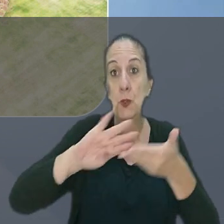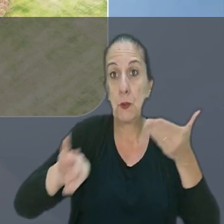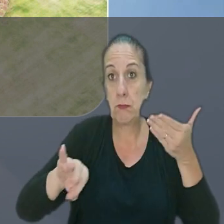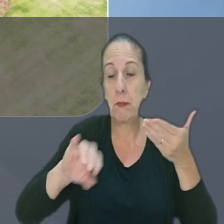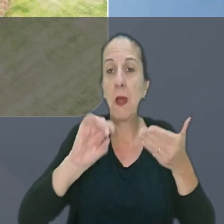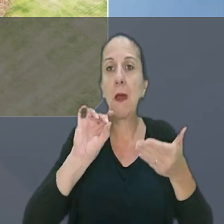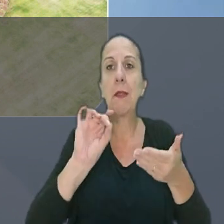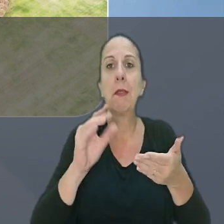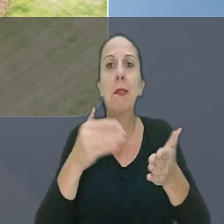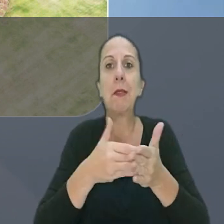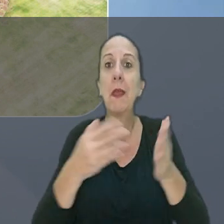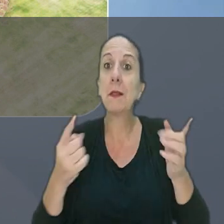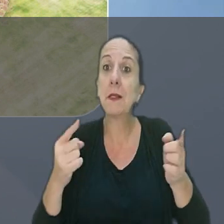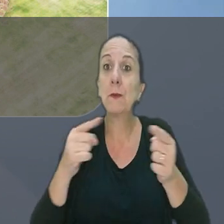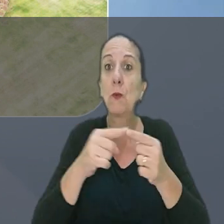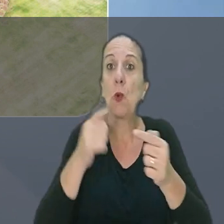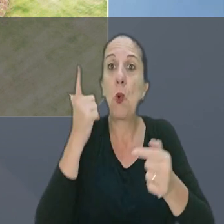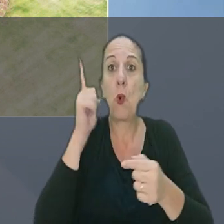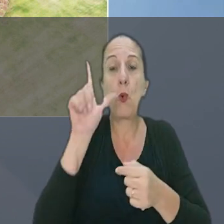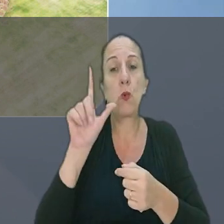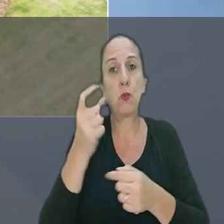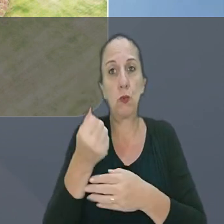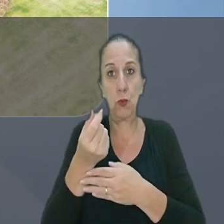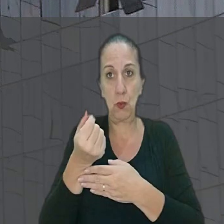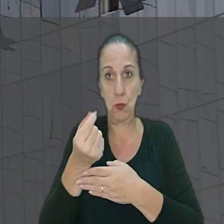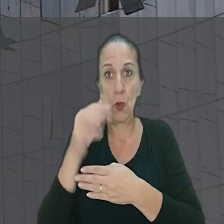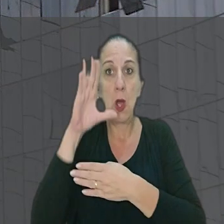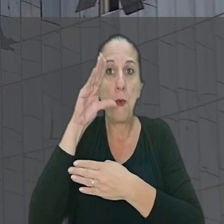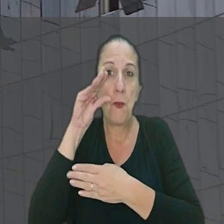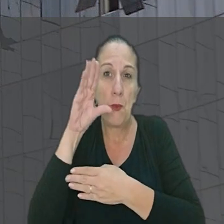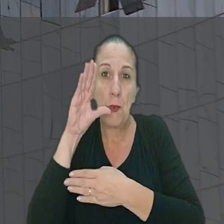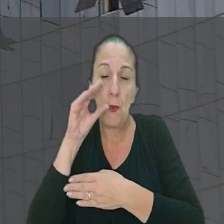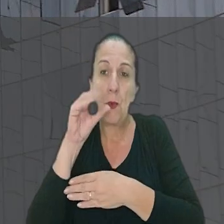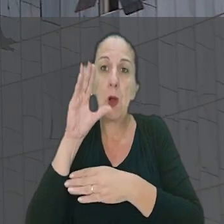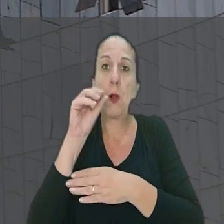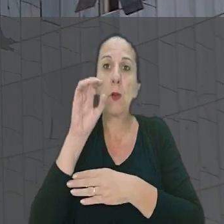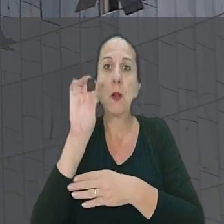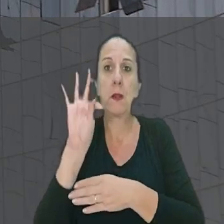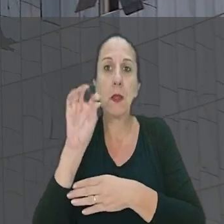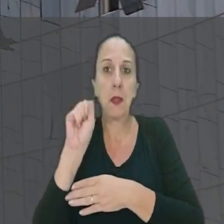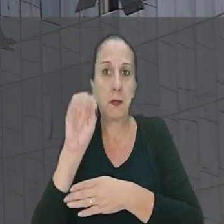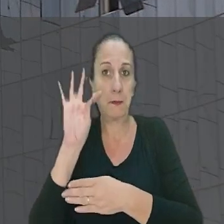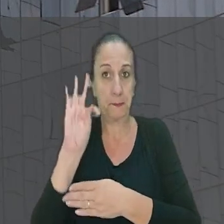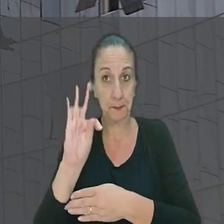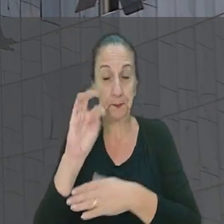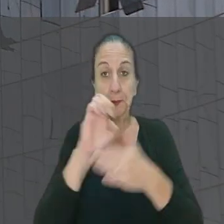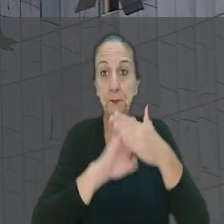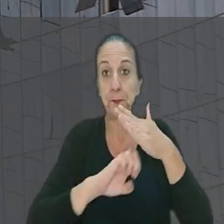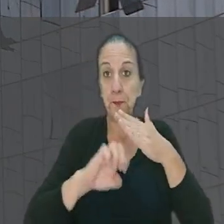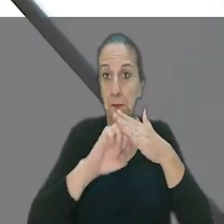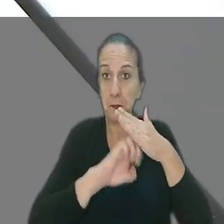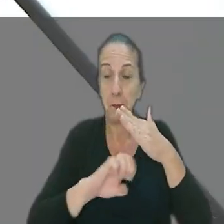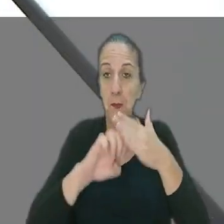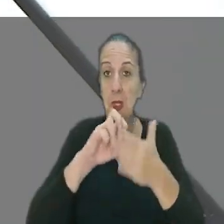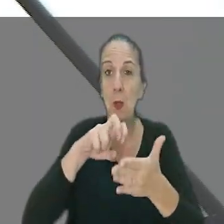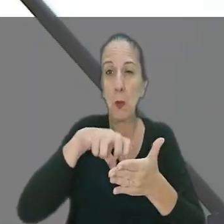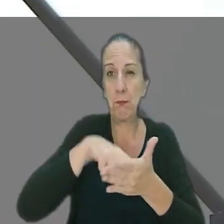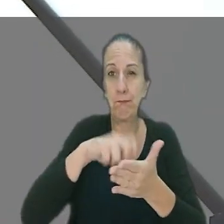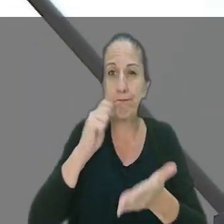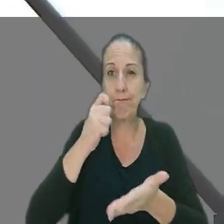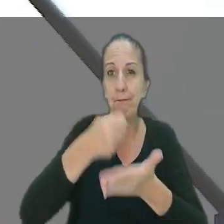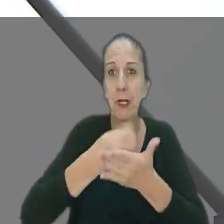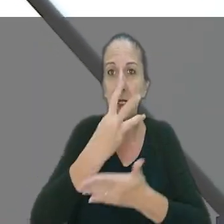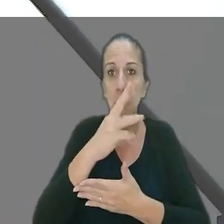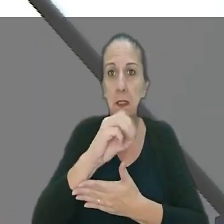de deserção até que se atinja o valor da causa. No caso analisado pelo Tribunal Superior do Trabalho, a empresa havia